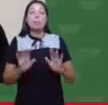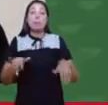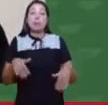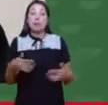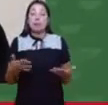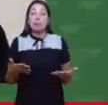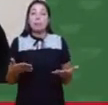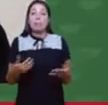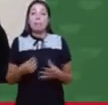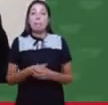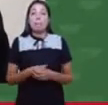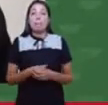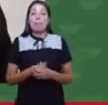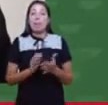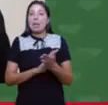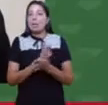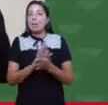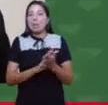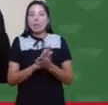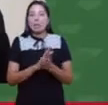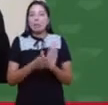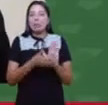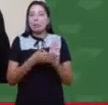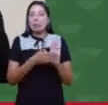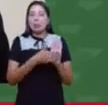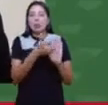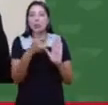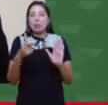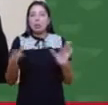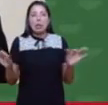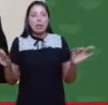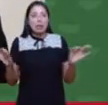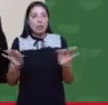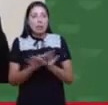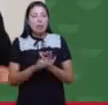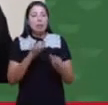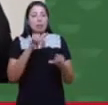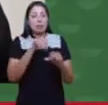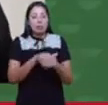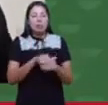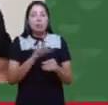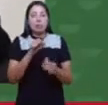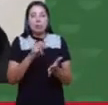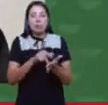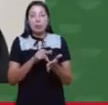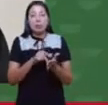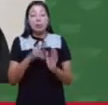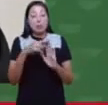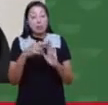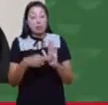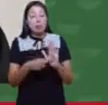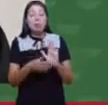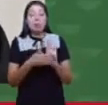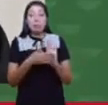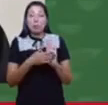então em nenhum momento propuseram acabar com o voto eletrônico. O relator